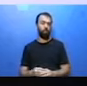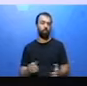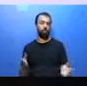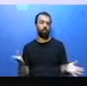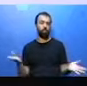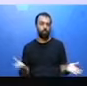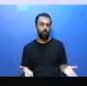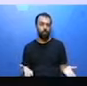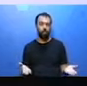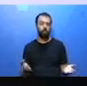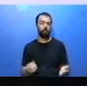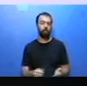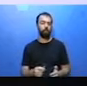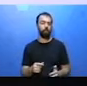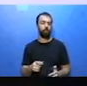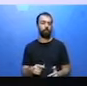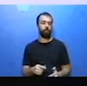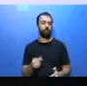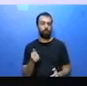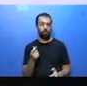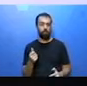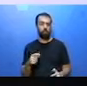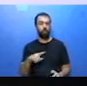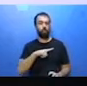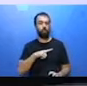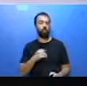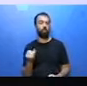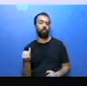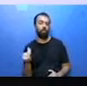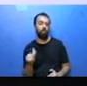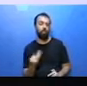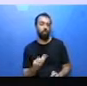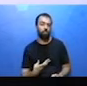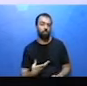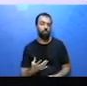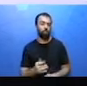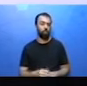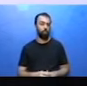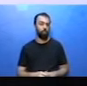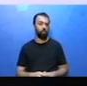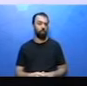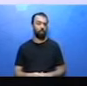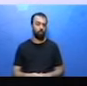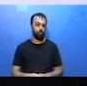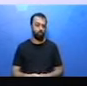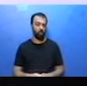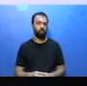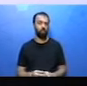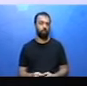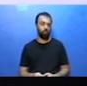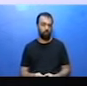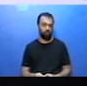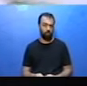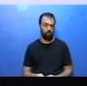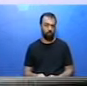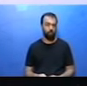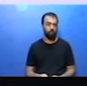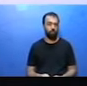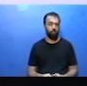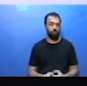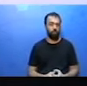quanto de dinheiro a patrícia tem guardado agora eu tinha 50 ganhei mais